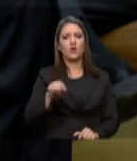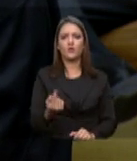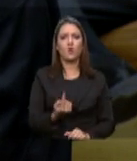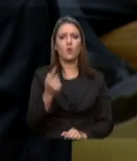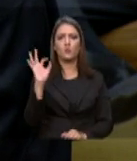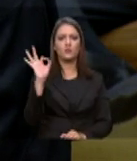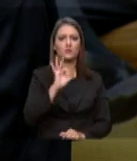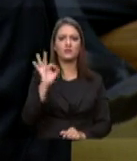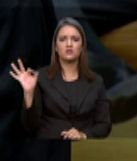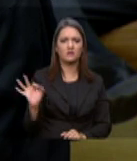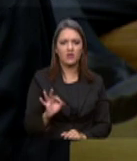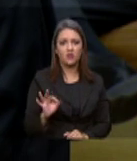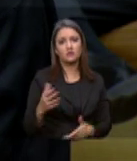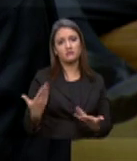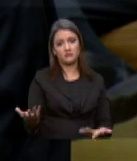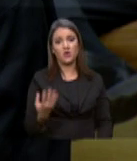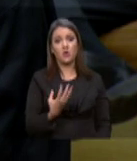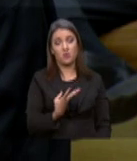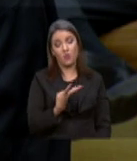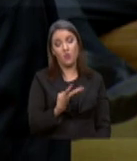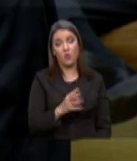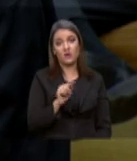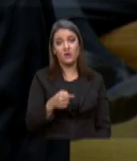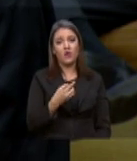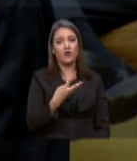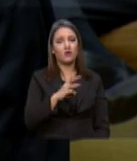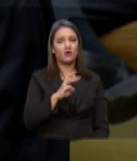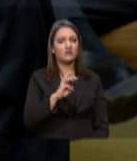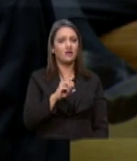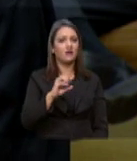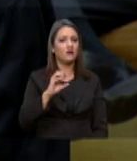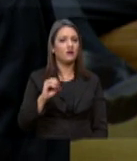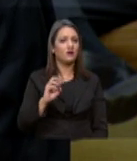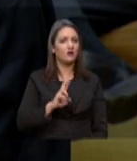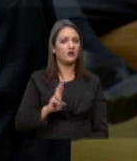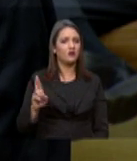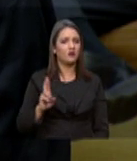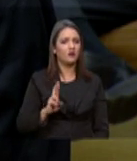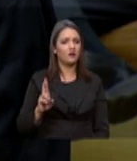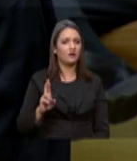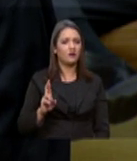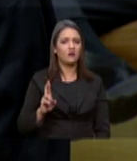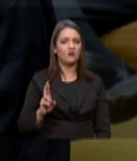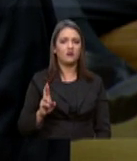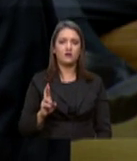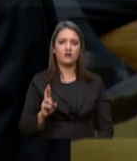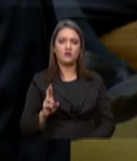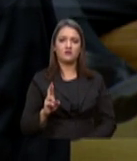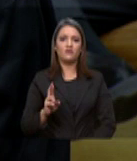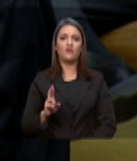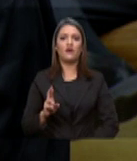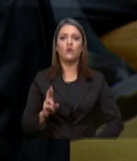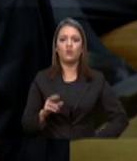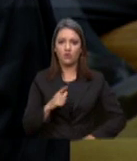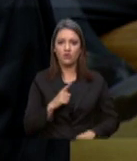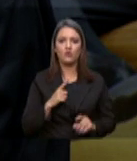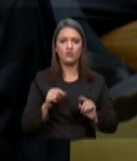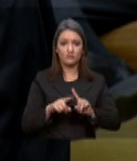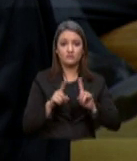0,1%, ou seja, R$ 4.300. Das verbas destinadas ao cumprimento de metas relativas ao clima,